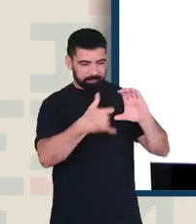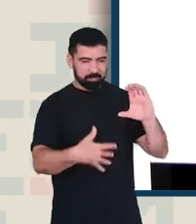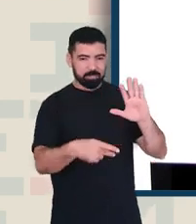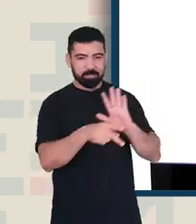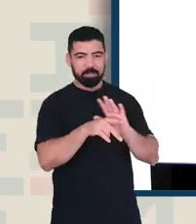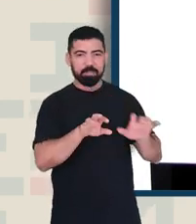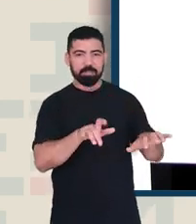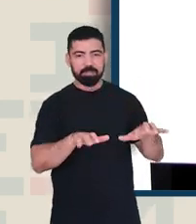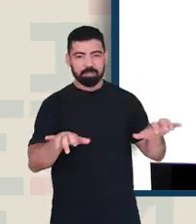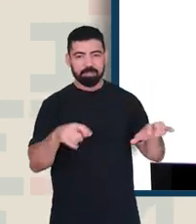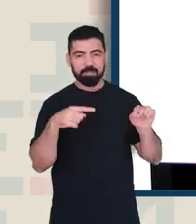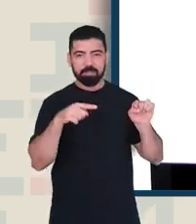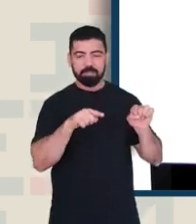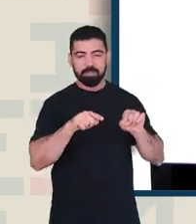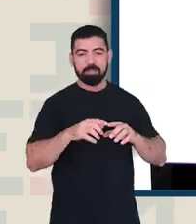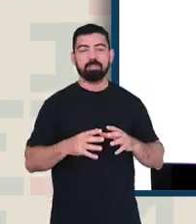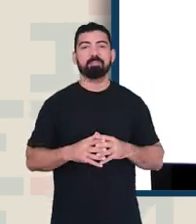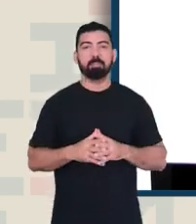característica